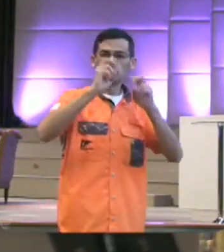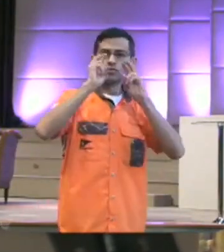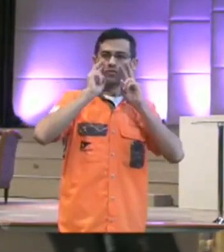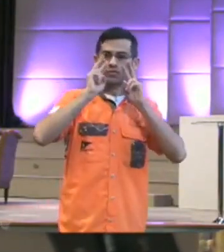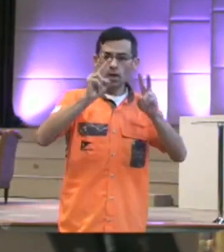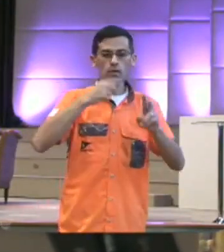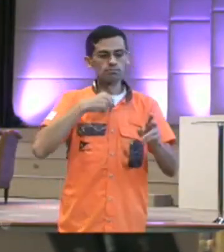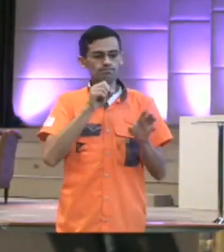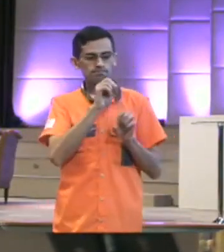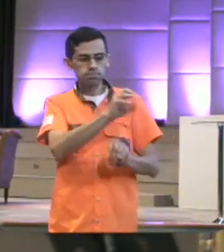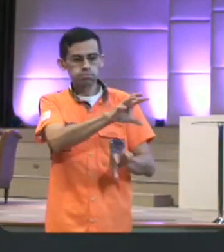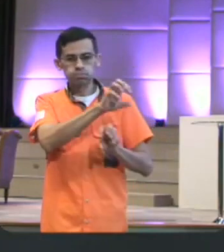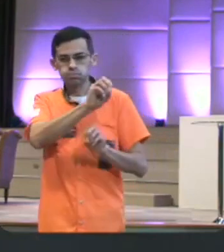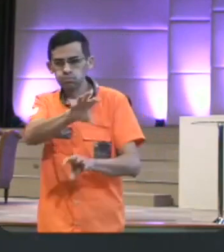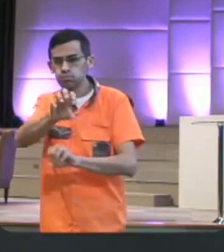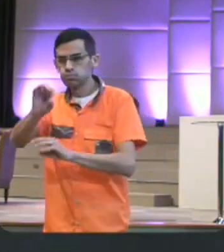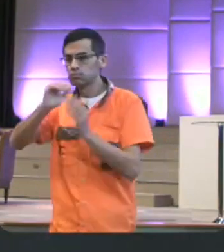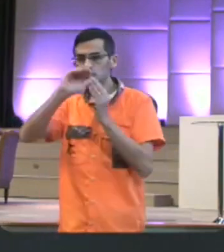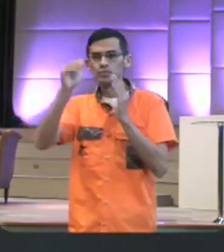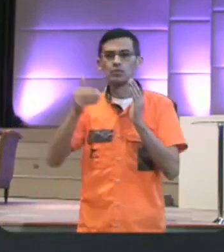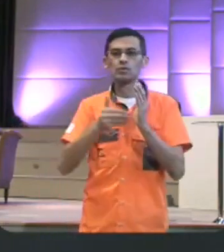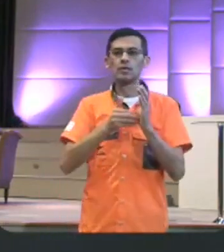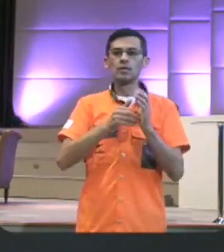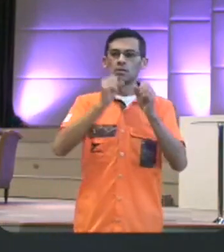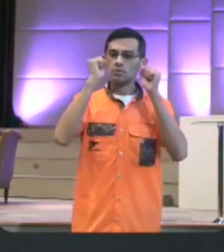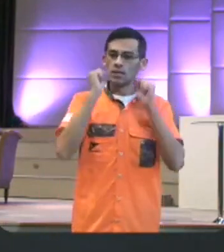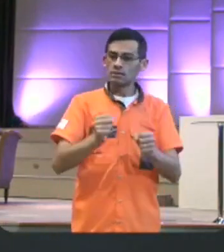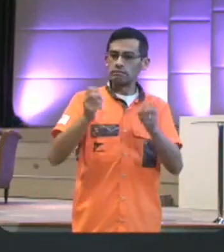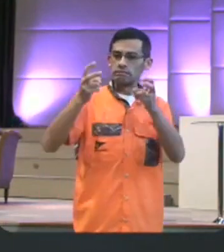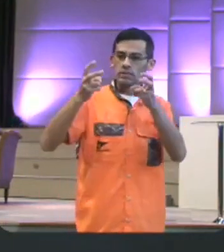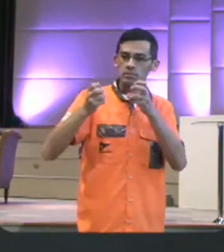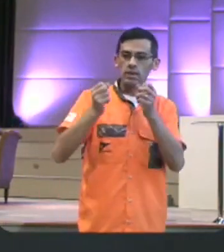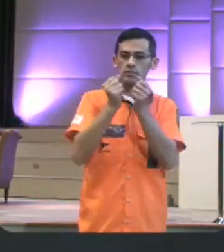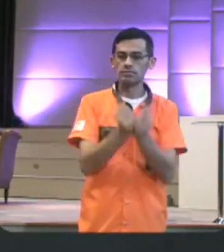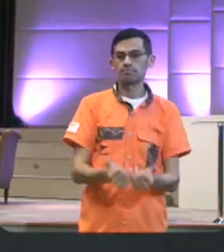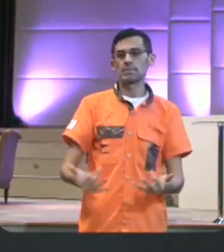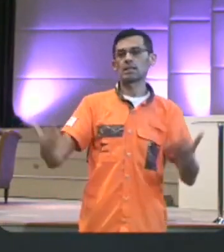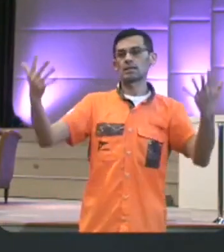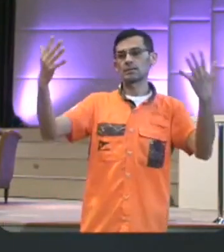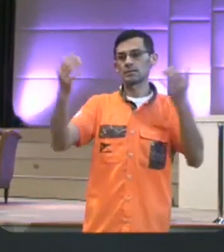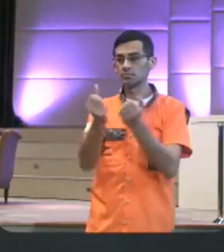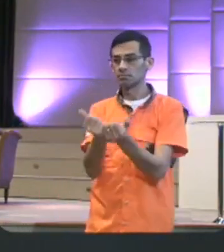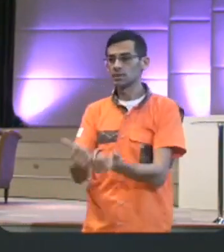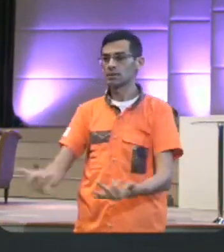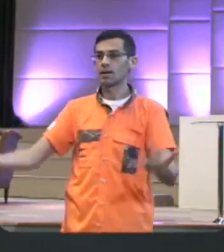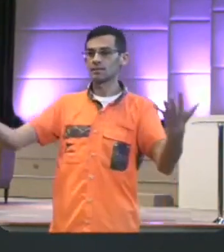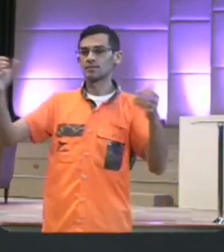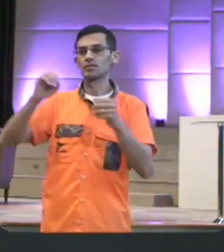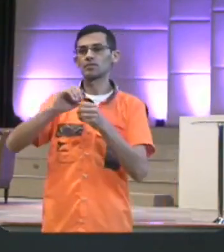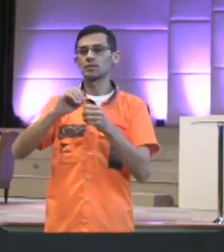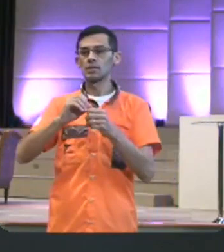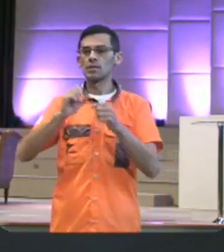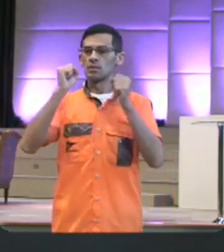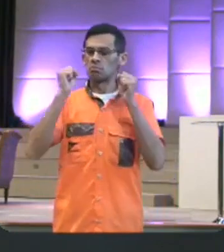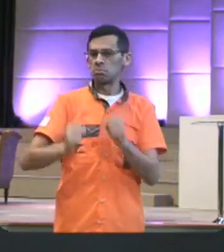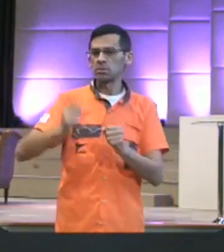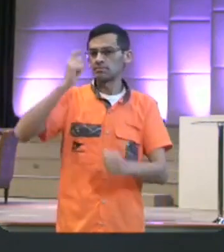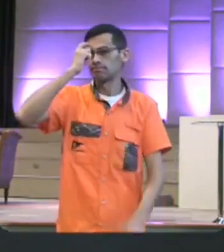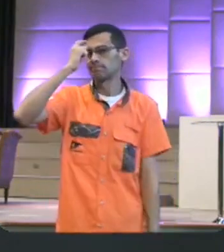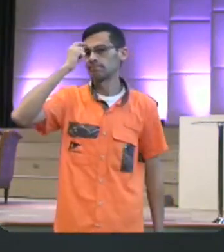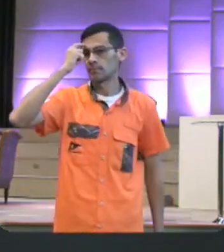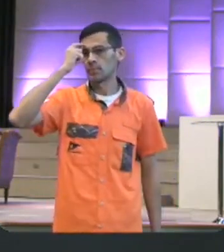meus ensinos. Vocês puderam ver os milagres. Você pode